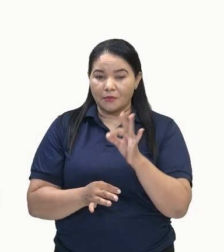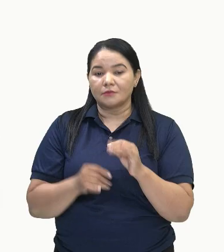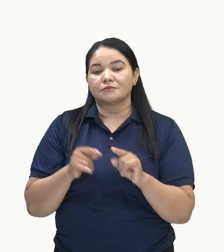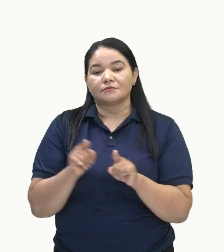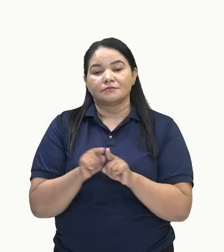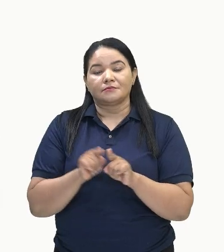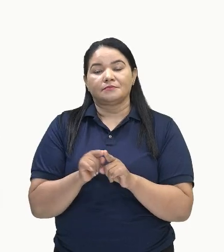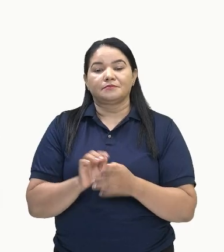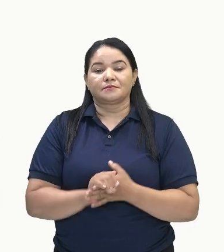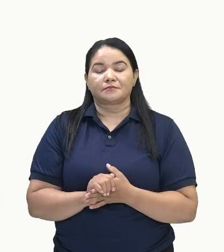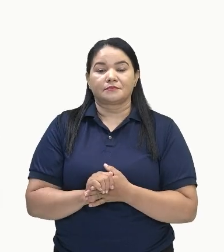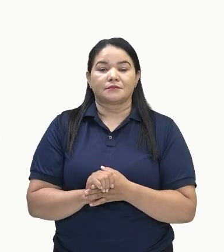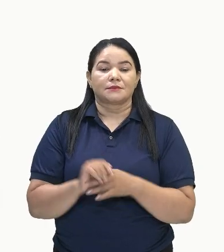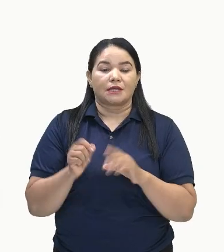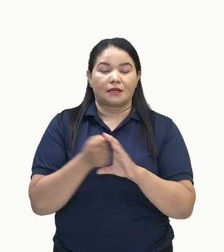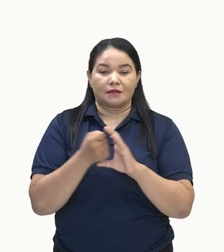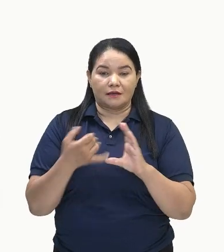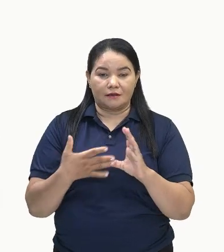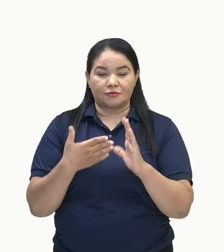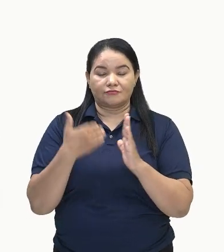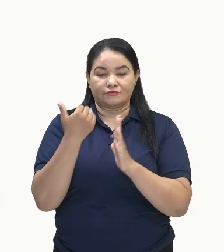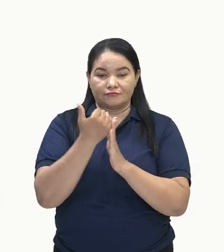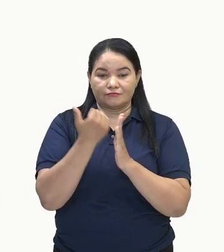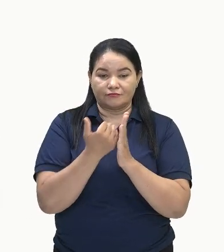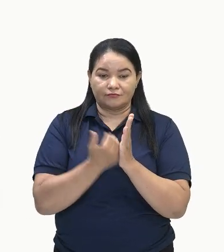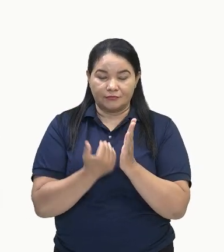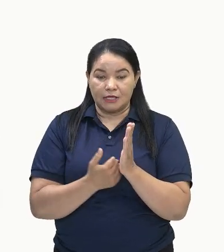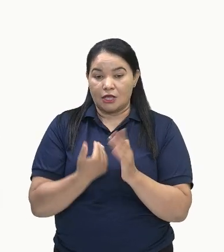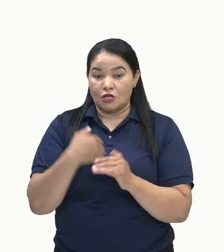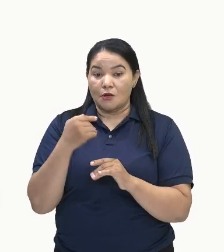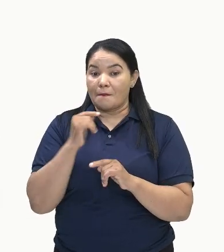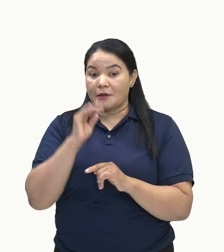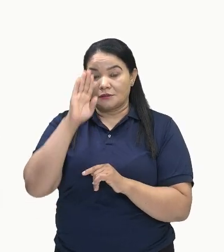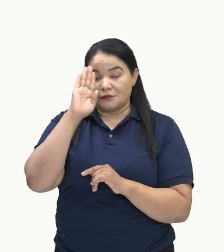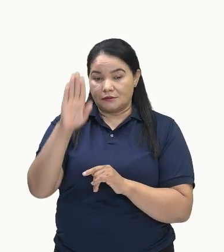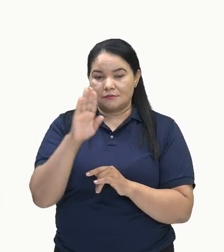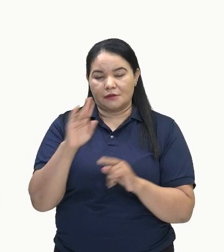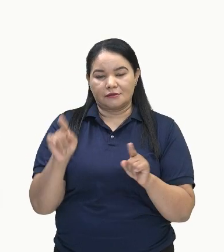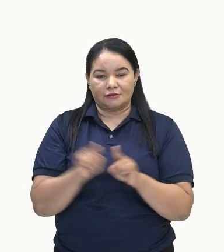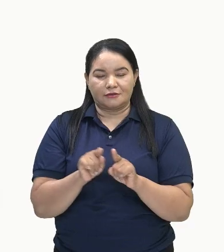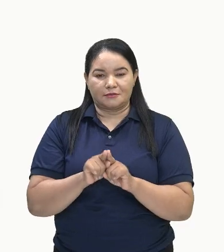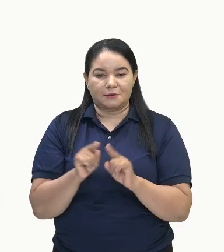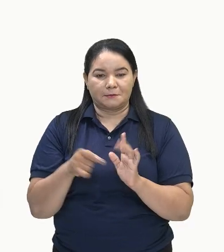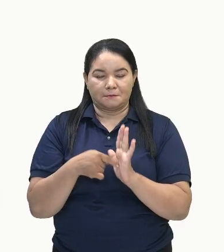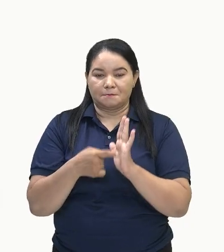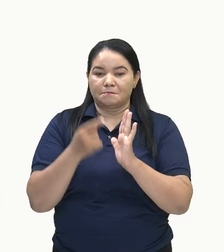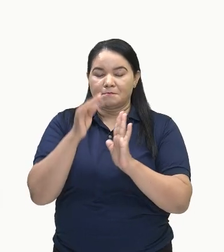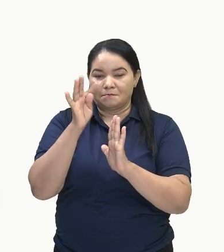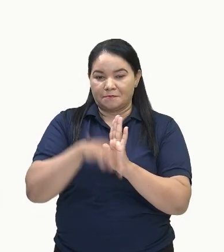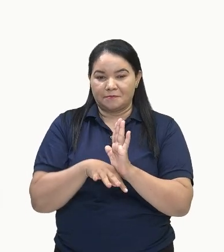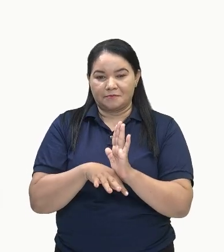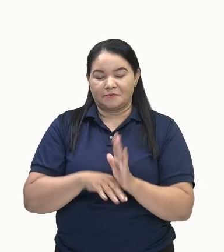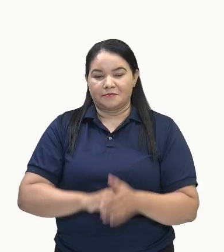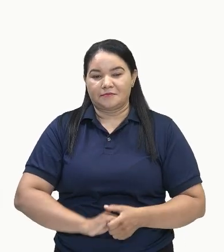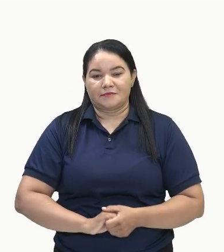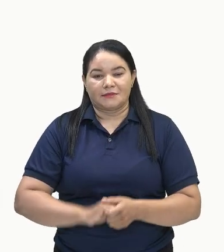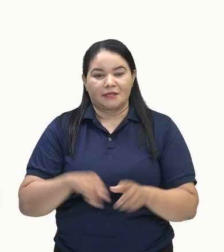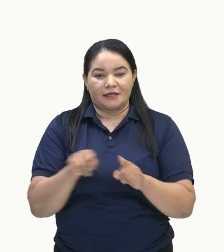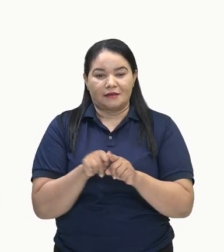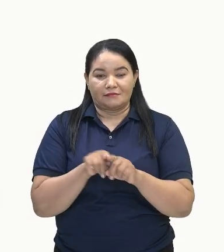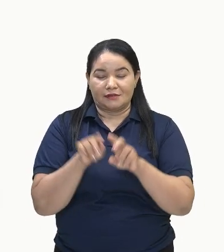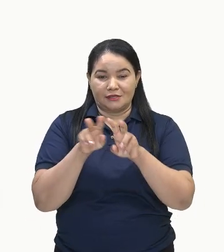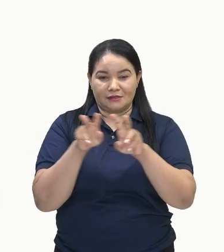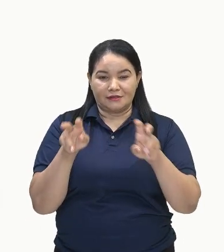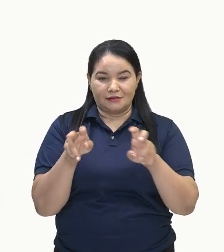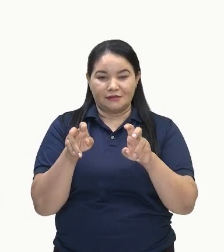ver aqui as características principais, né, que compõem esse texto, o título, né, que